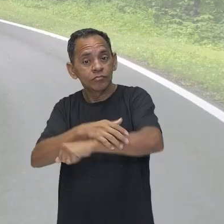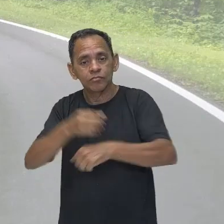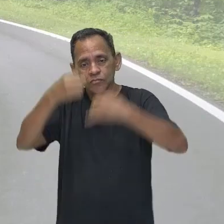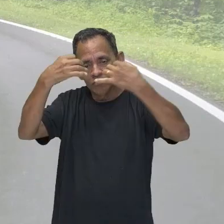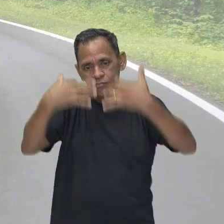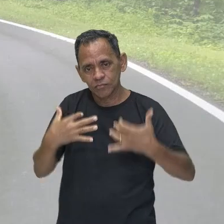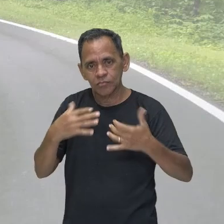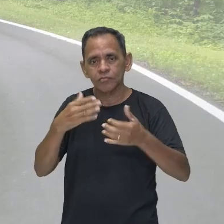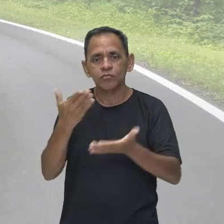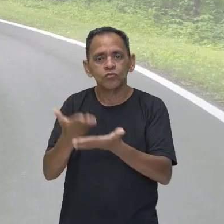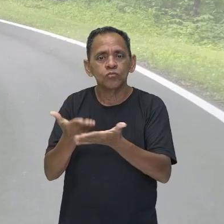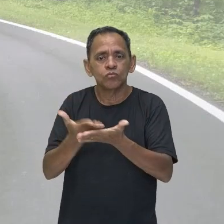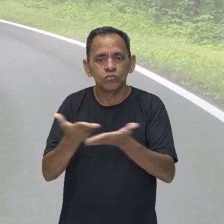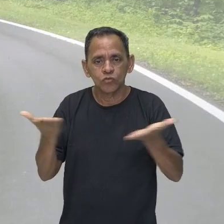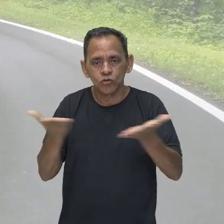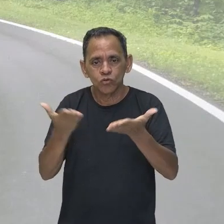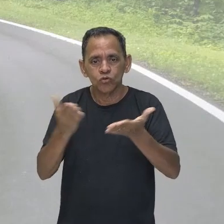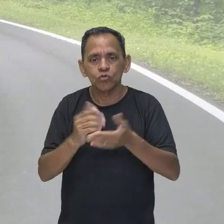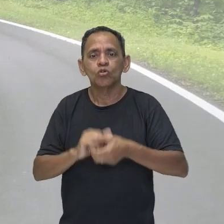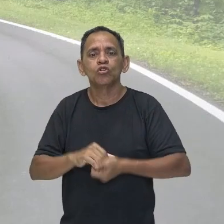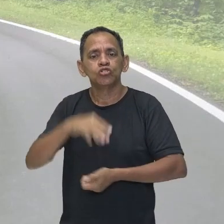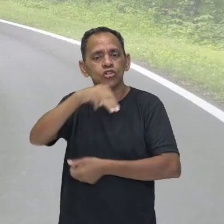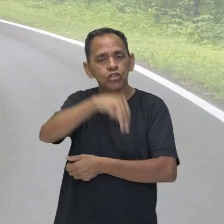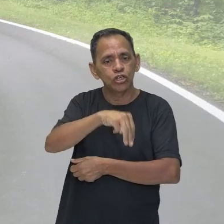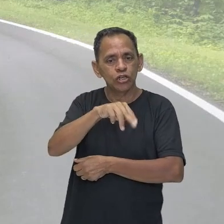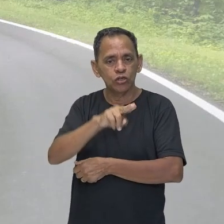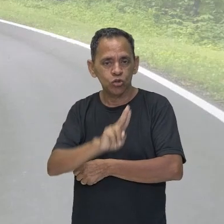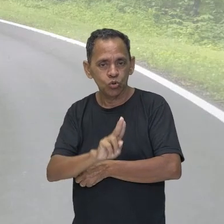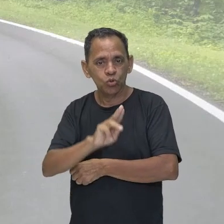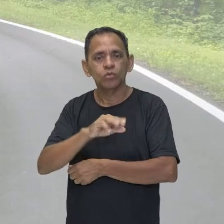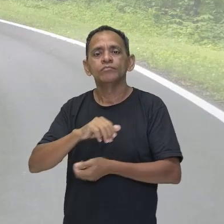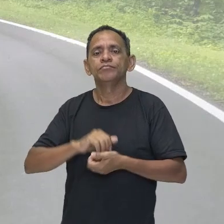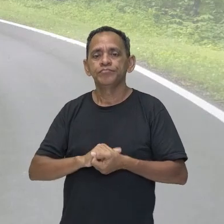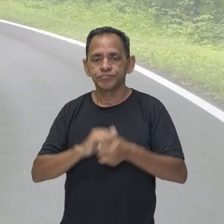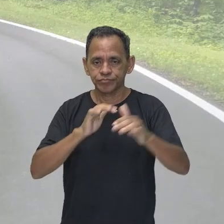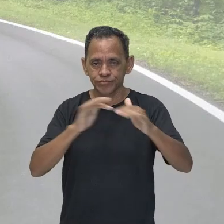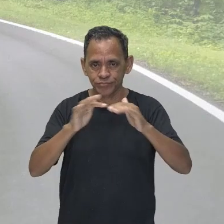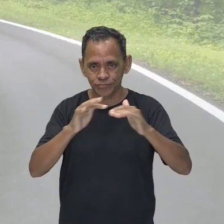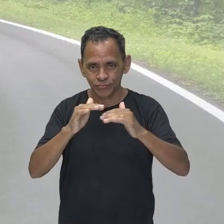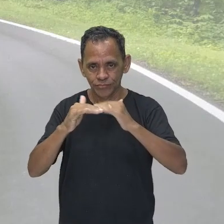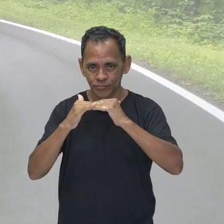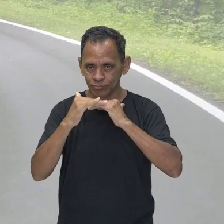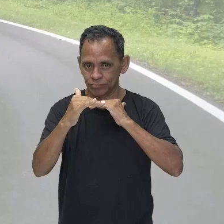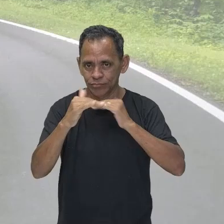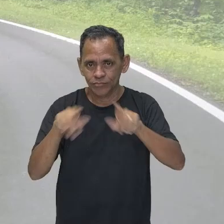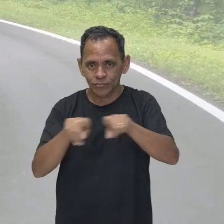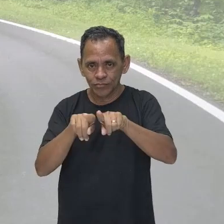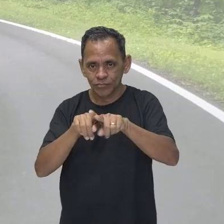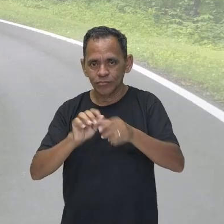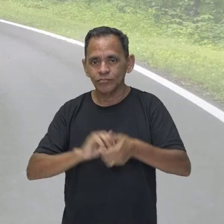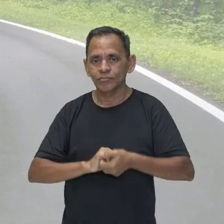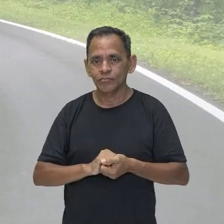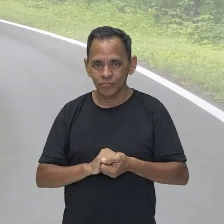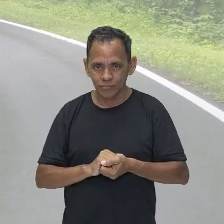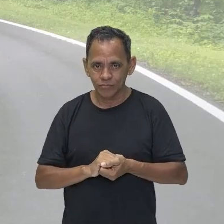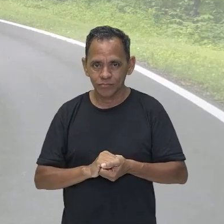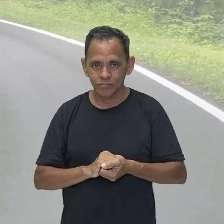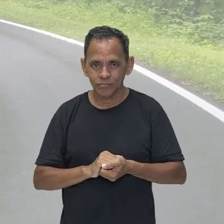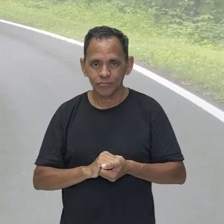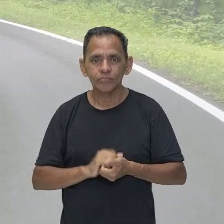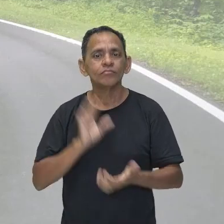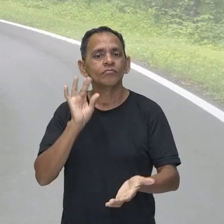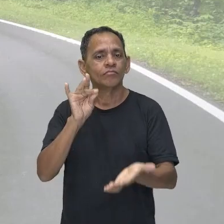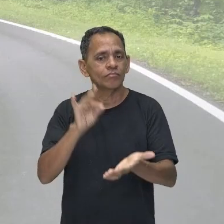movimento uniforme, o famoso MU, famigerado movimento uniforme, tá, pessoal? Então,